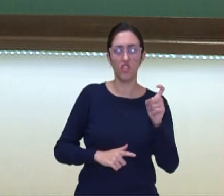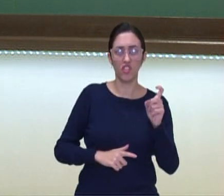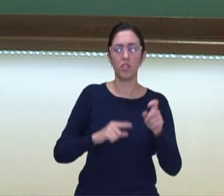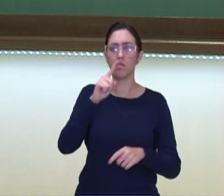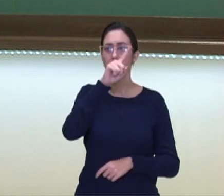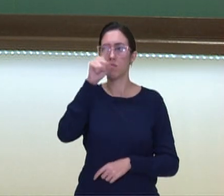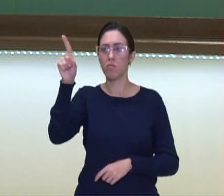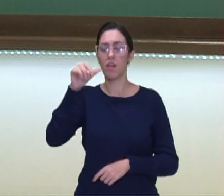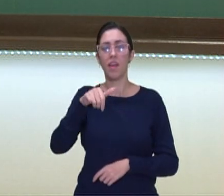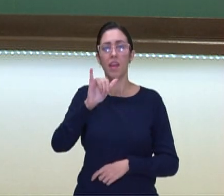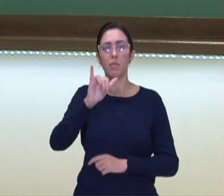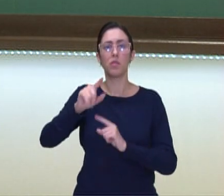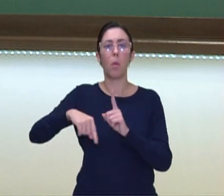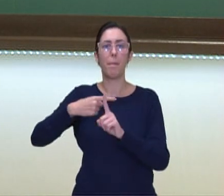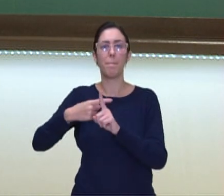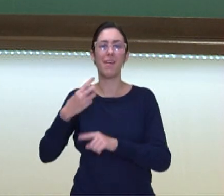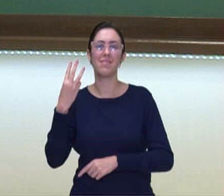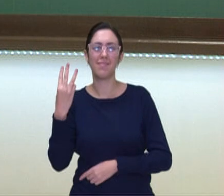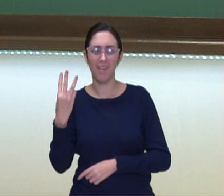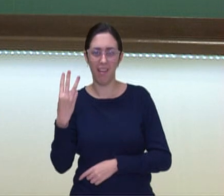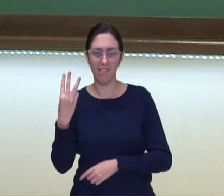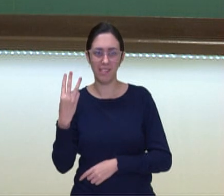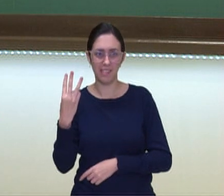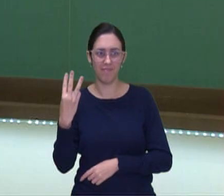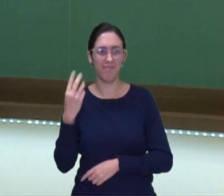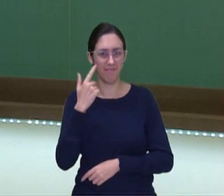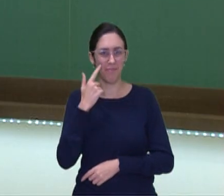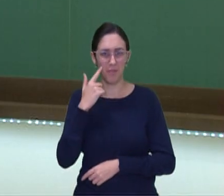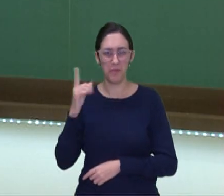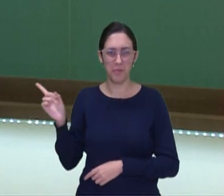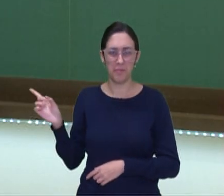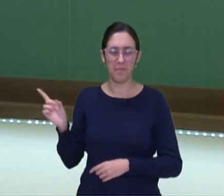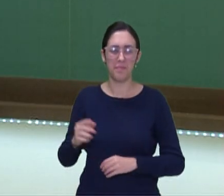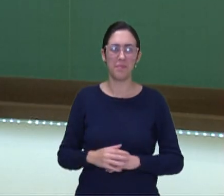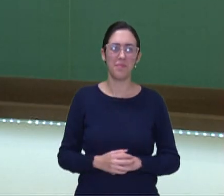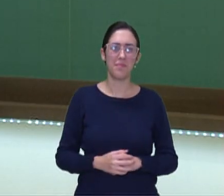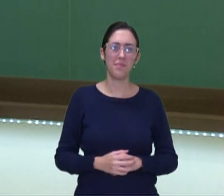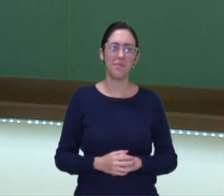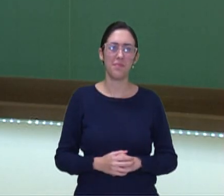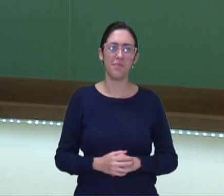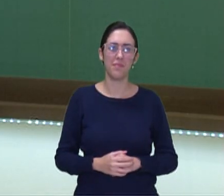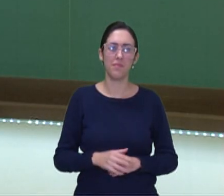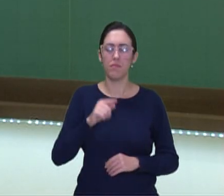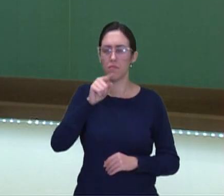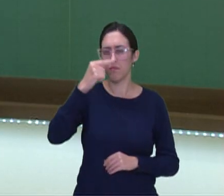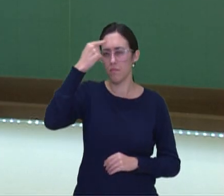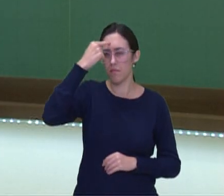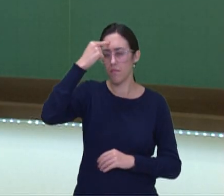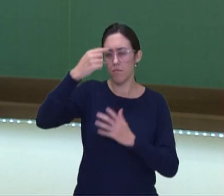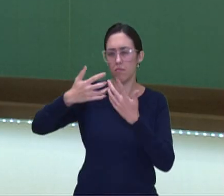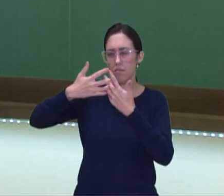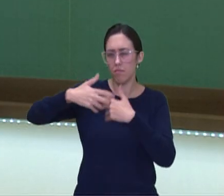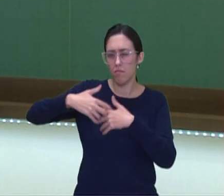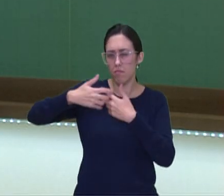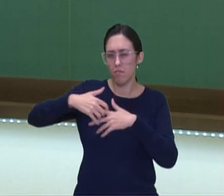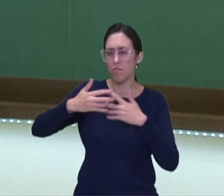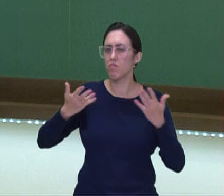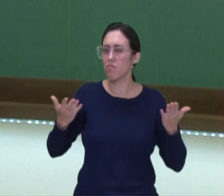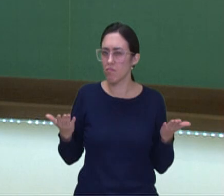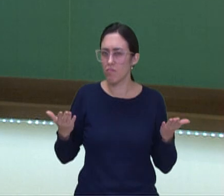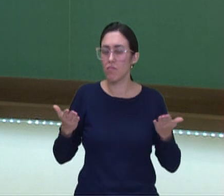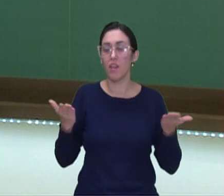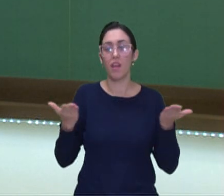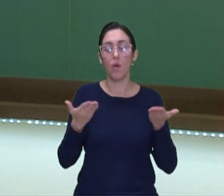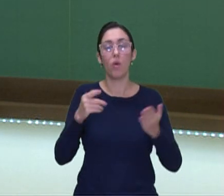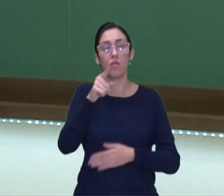3. Porque é o pedaço y mais o pedaço 3, tá? Pensou? Acompanhou a ideia que o professor te deu? Então agora é hora de